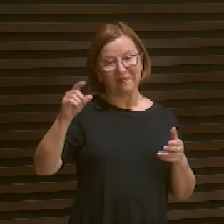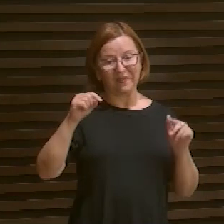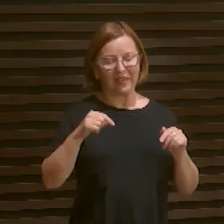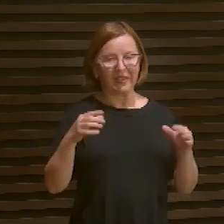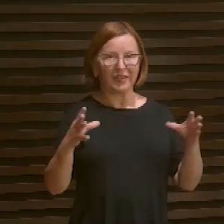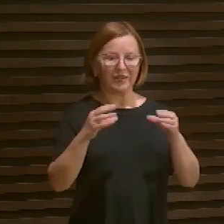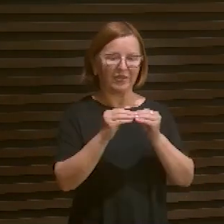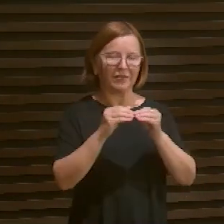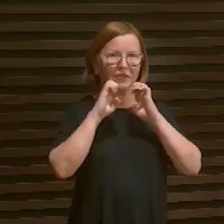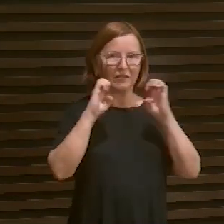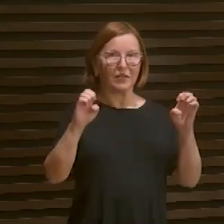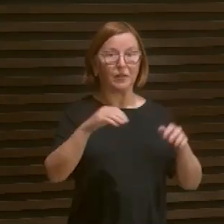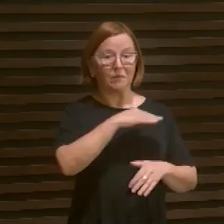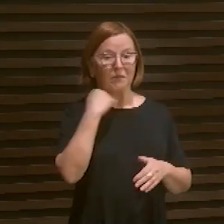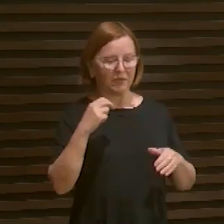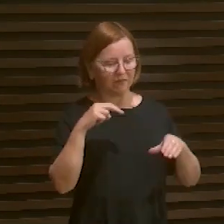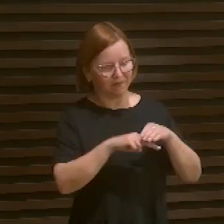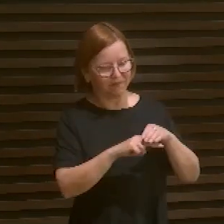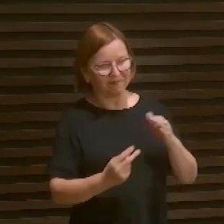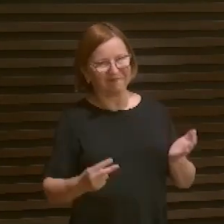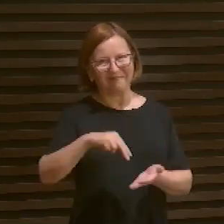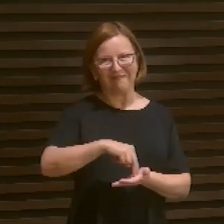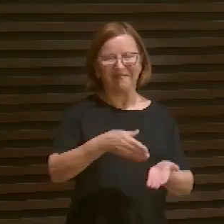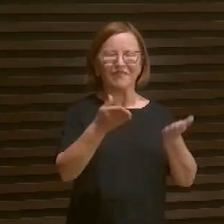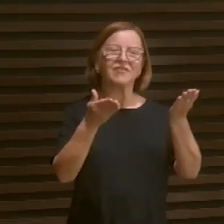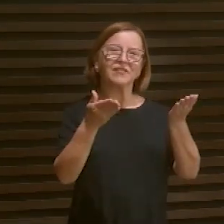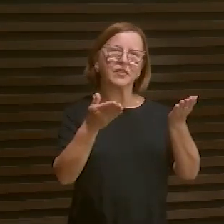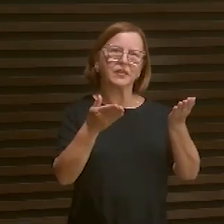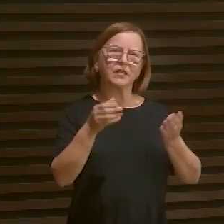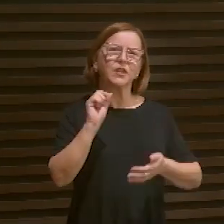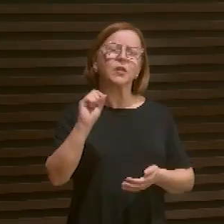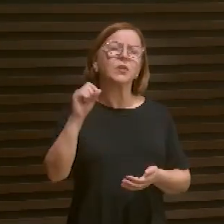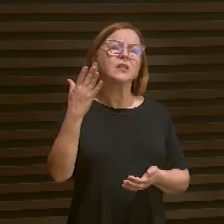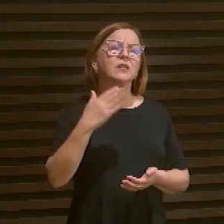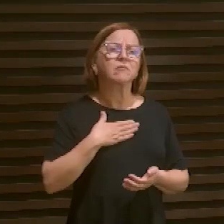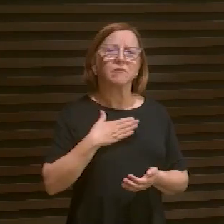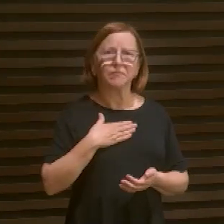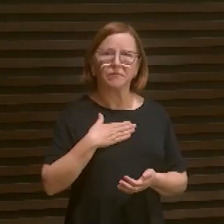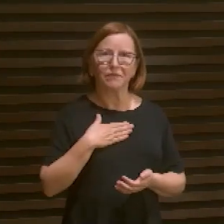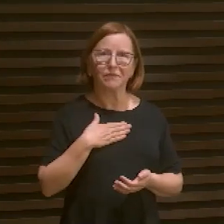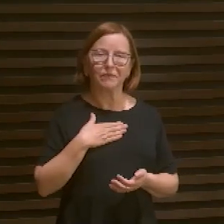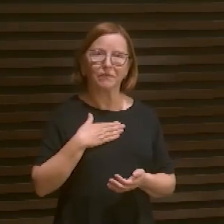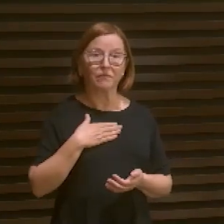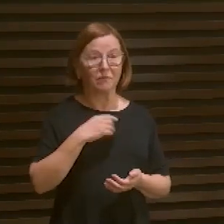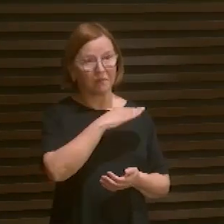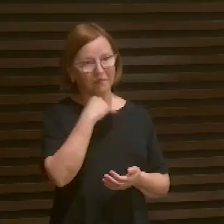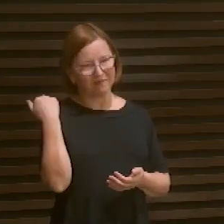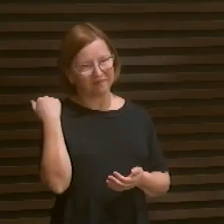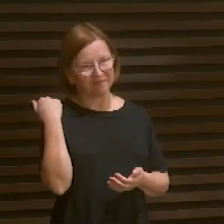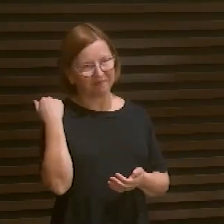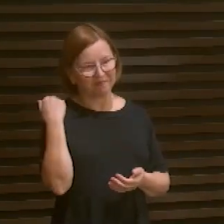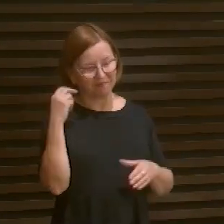Morte, sepultamento, ressurreição. E o que aconteceu comigo? Morri,